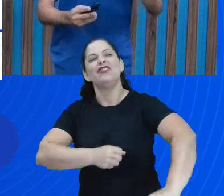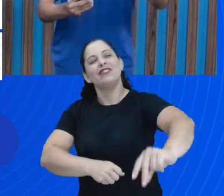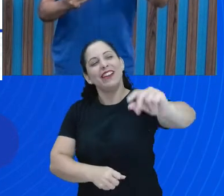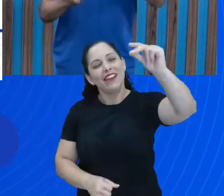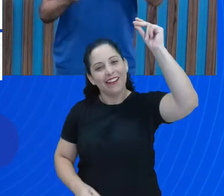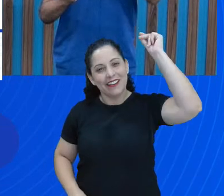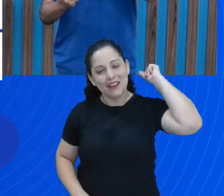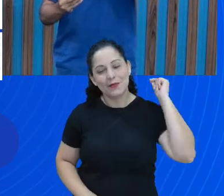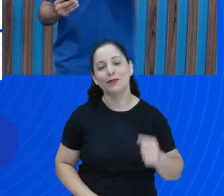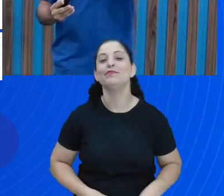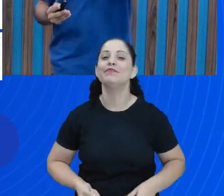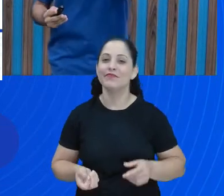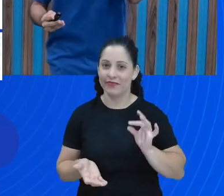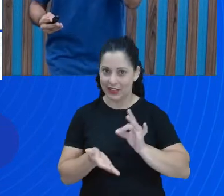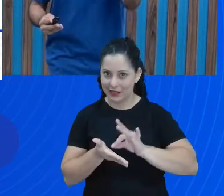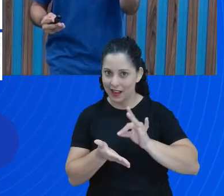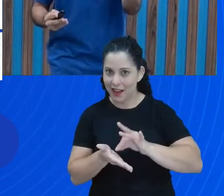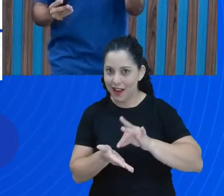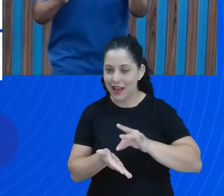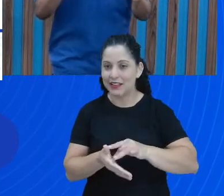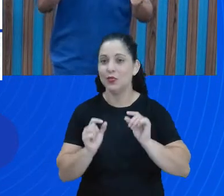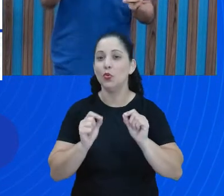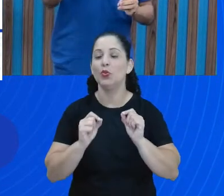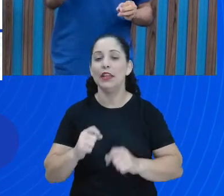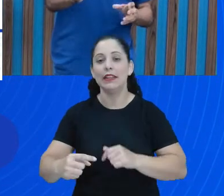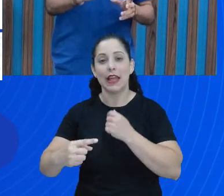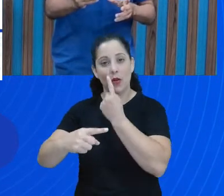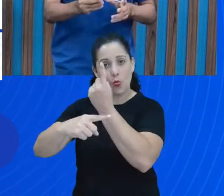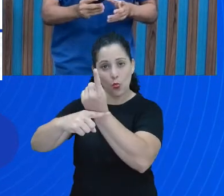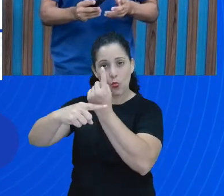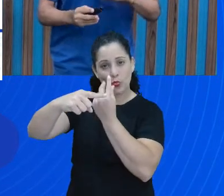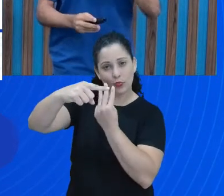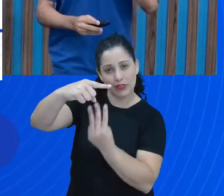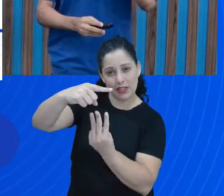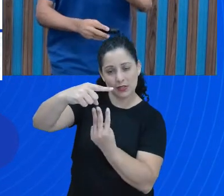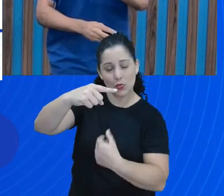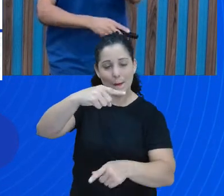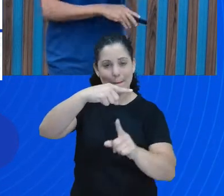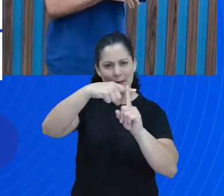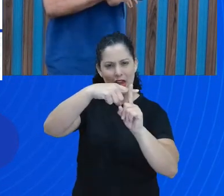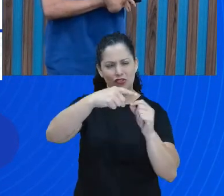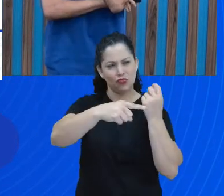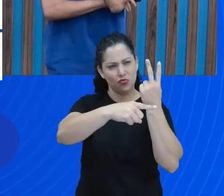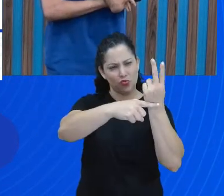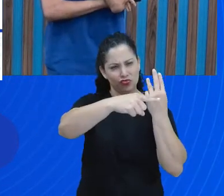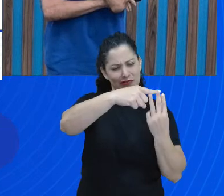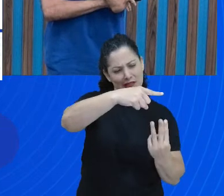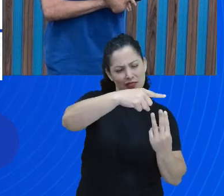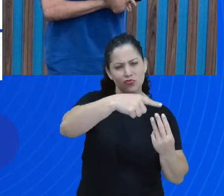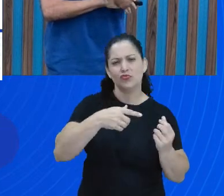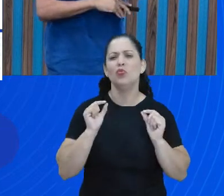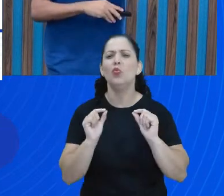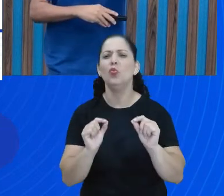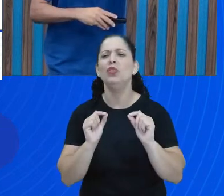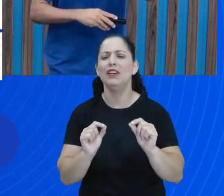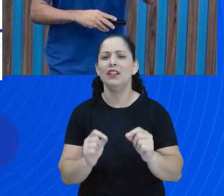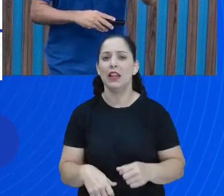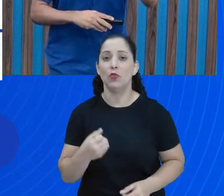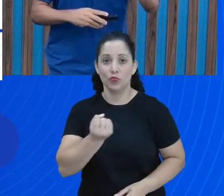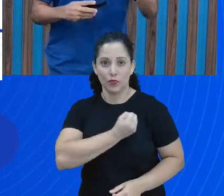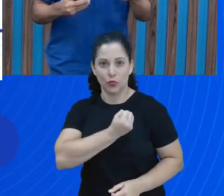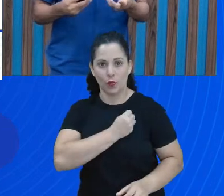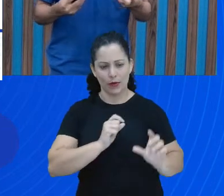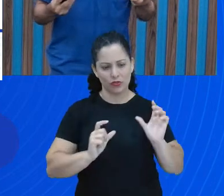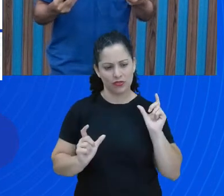hein? Isso! Um terço mais dois terços. Tem alguma coisa... Aí, Ricardinho, os números de